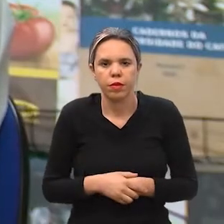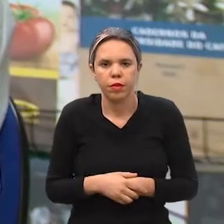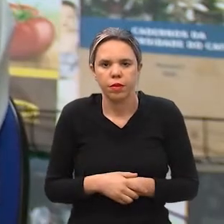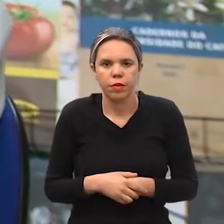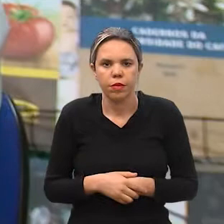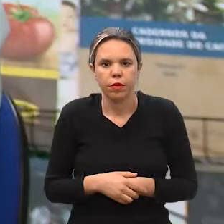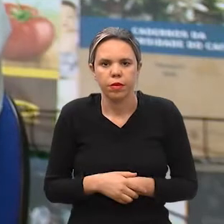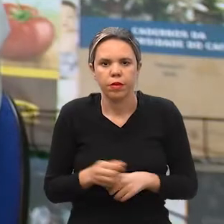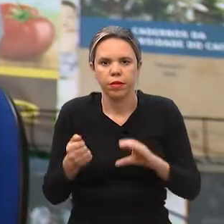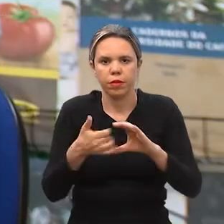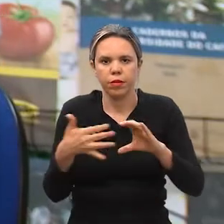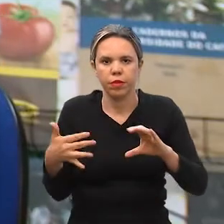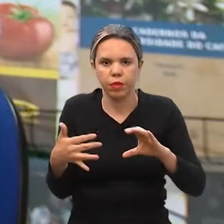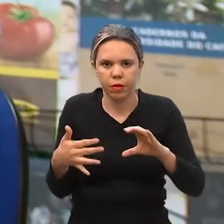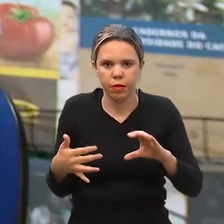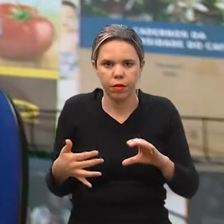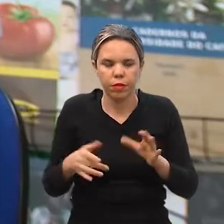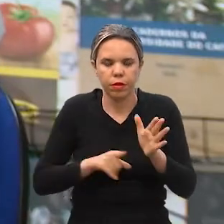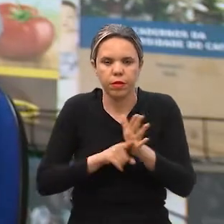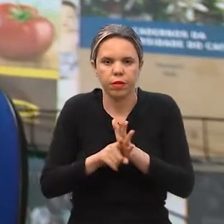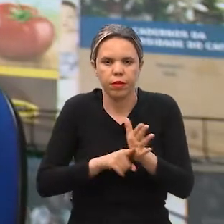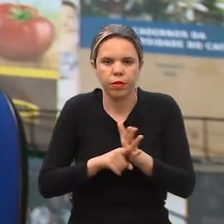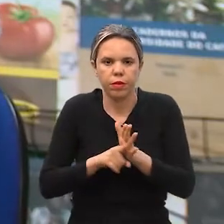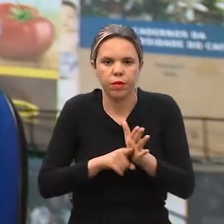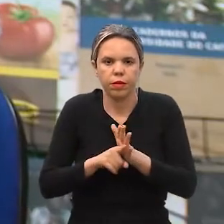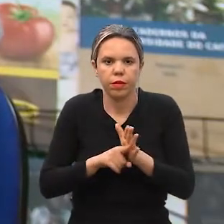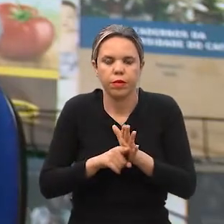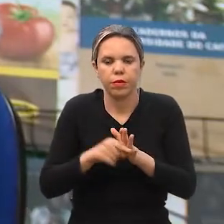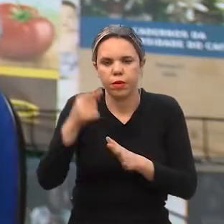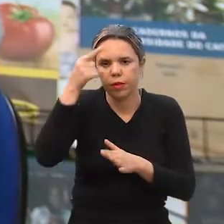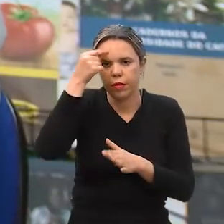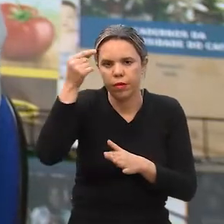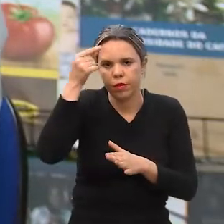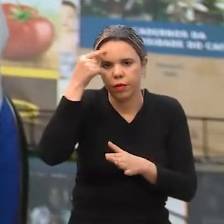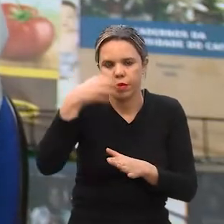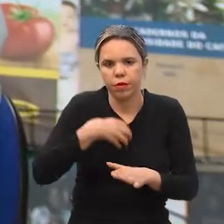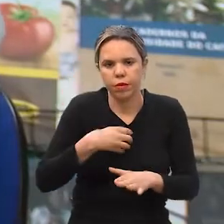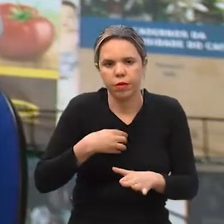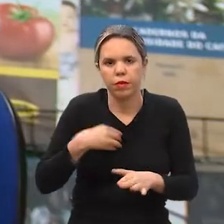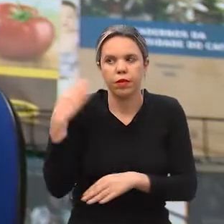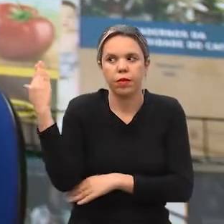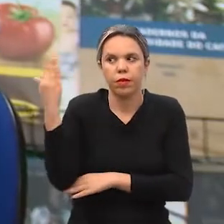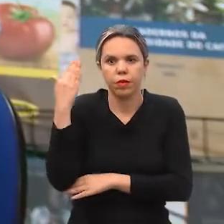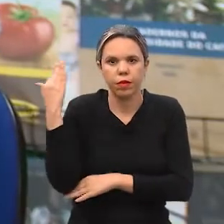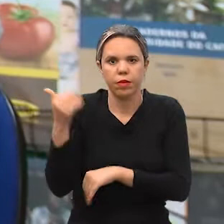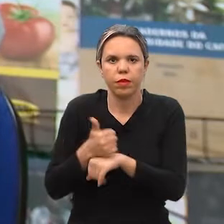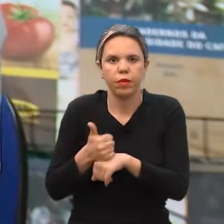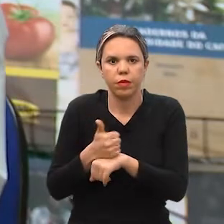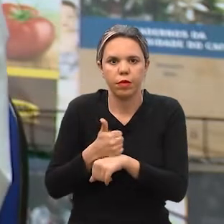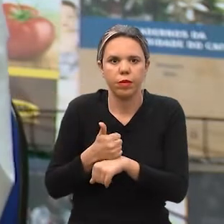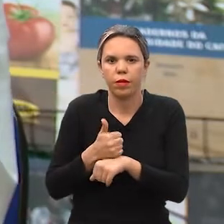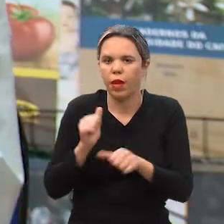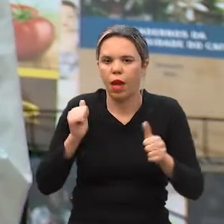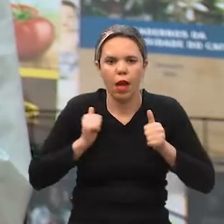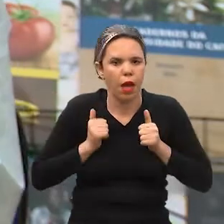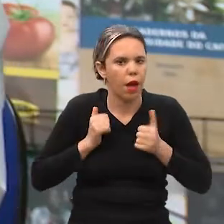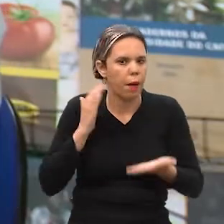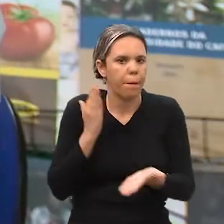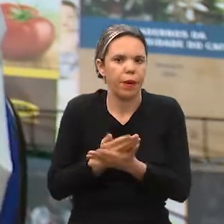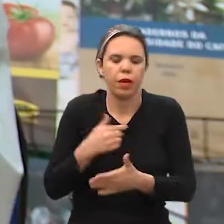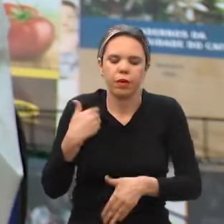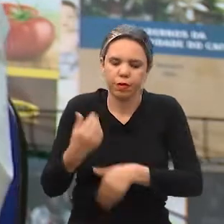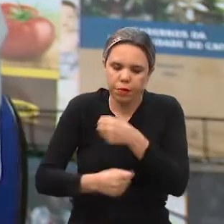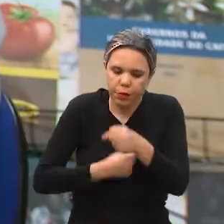uma certa característica também de pesquisa mais acadêmica, né, porque a meteorologia ela não fica estática, né? A